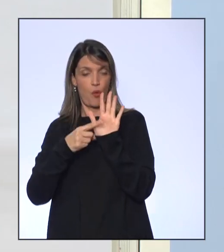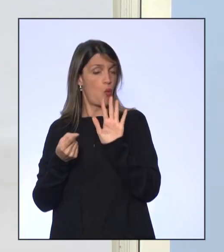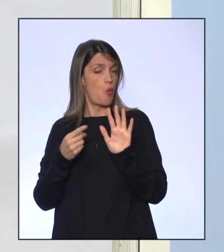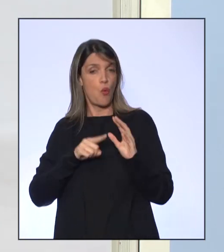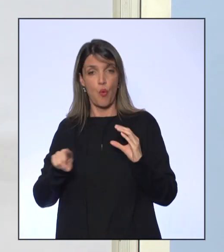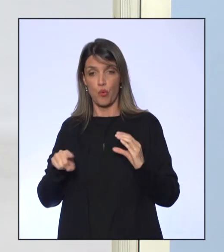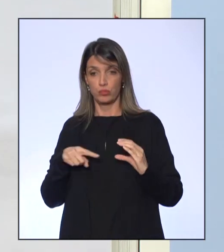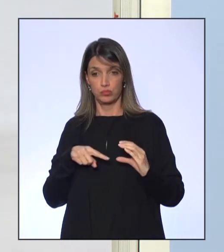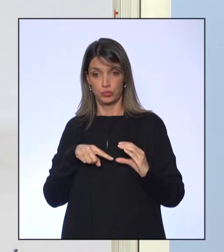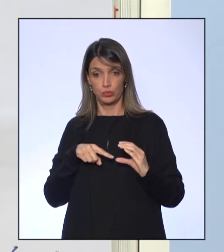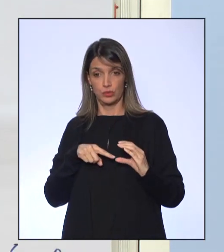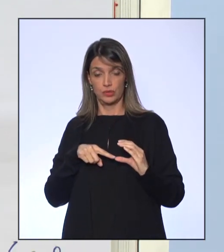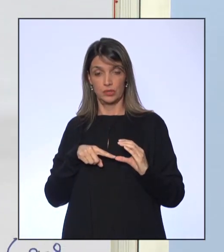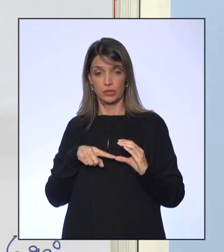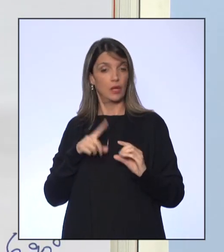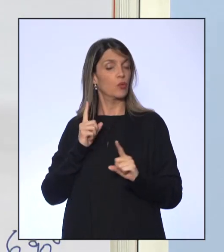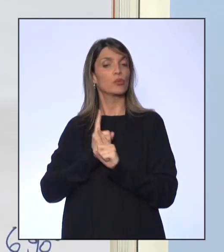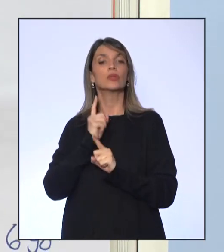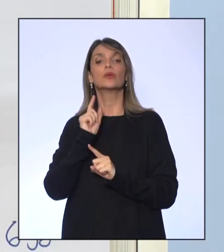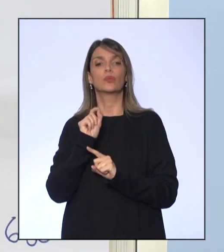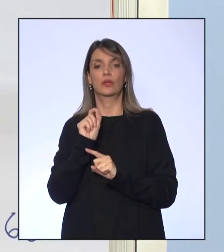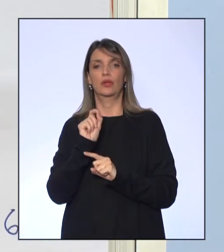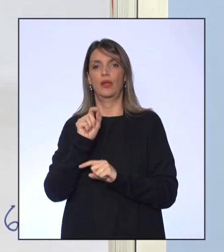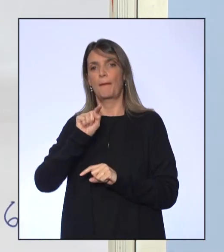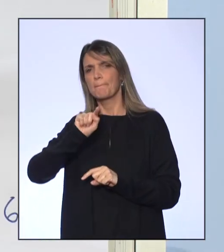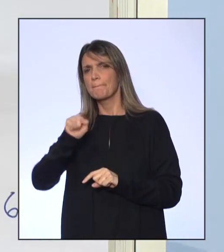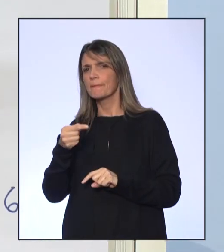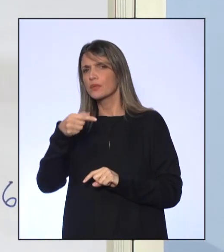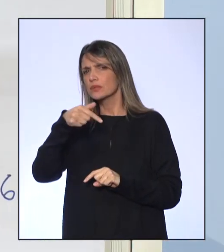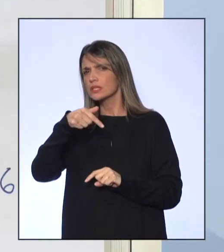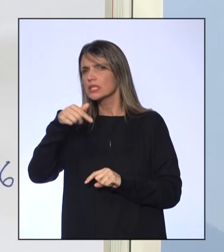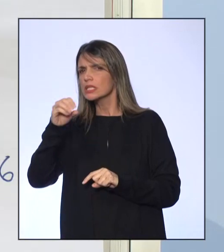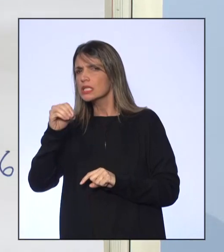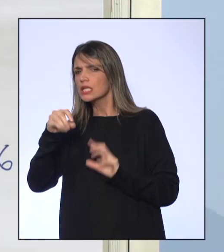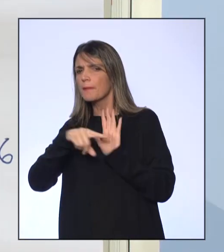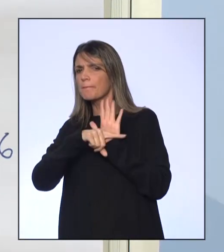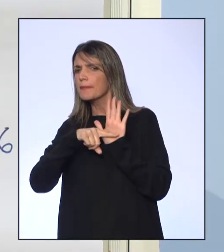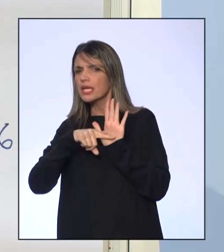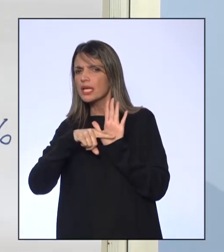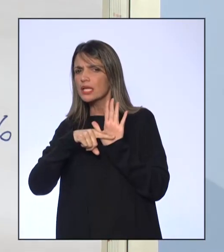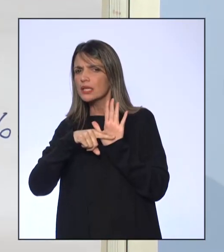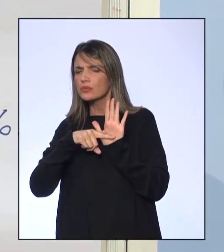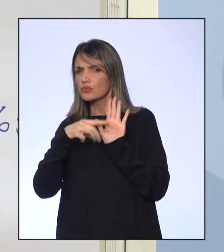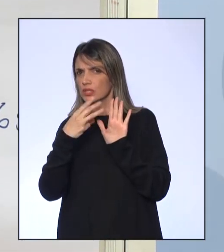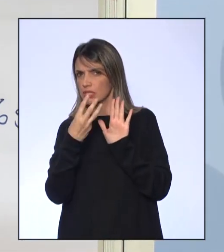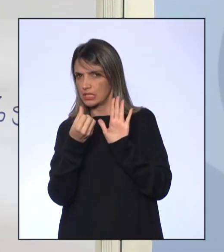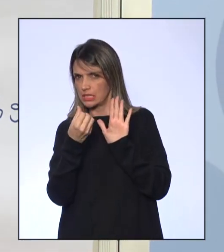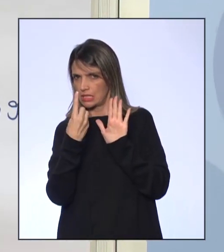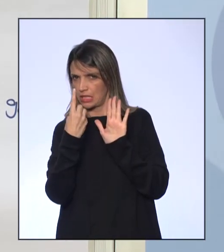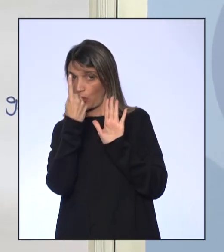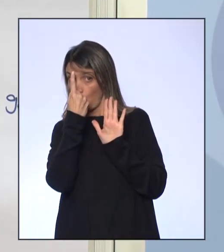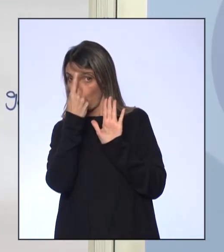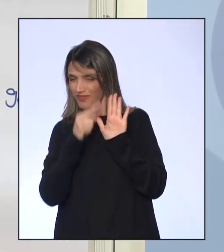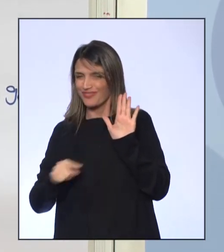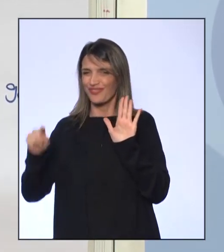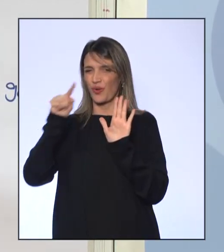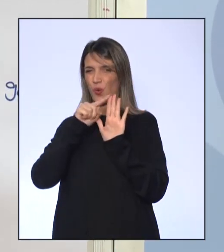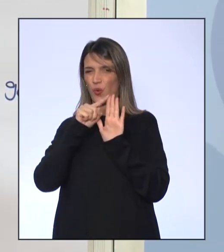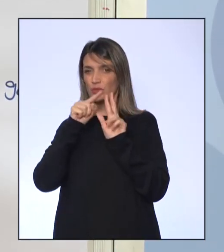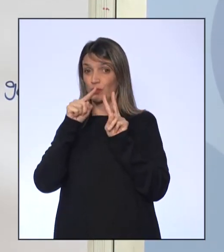último aqui ó quando eu fui localizar o 1771 subtrair uma vez 360